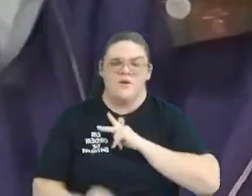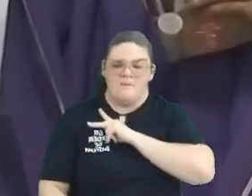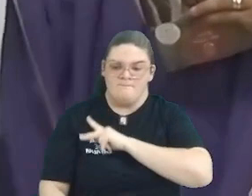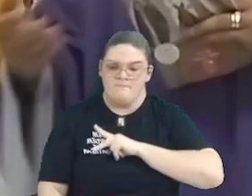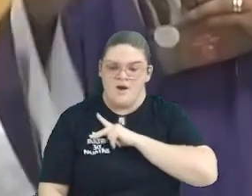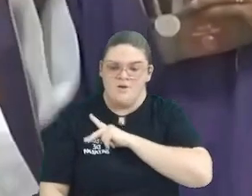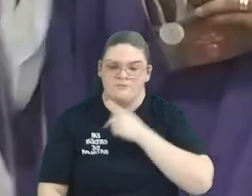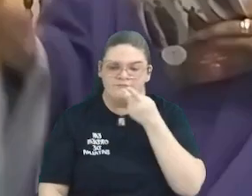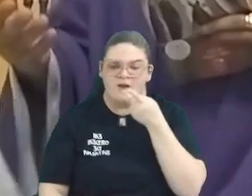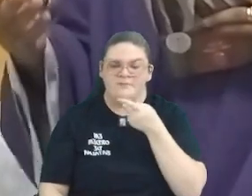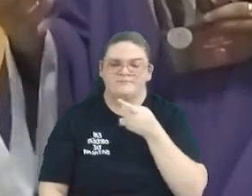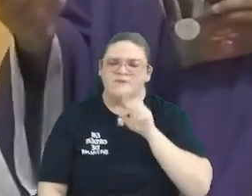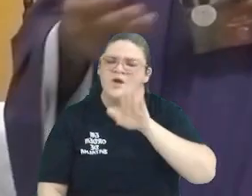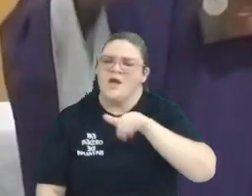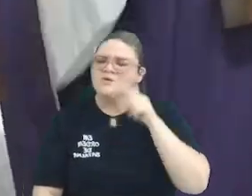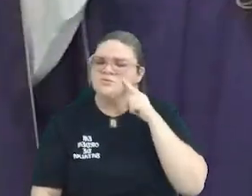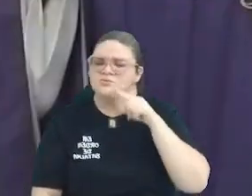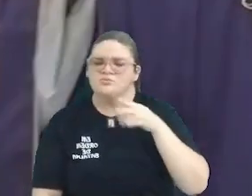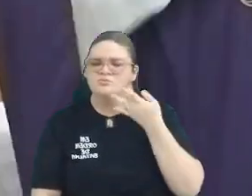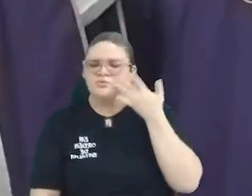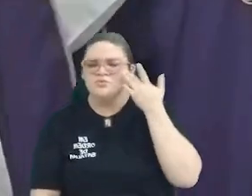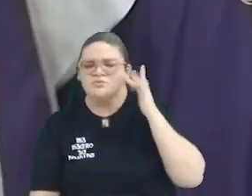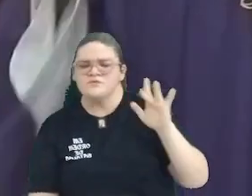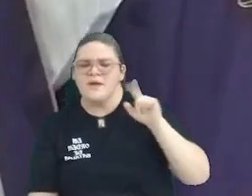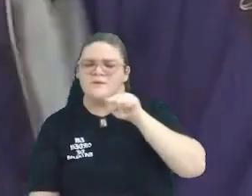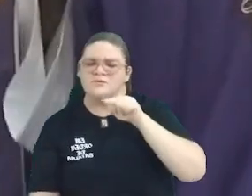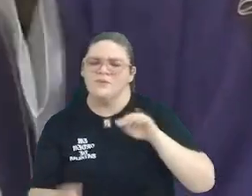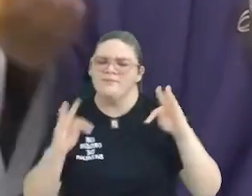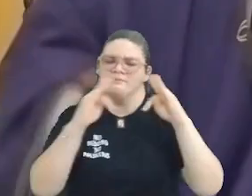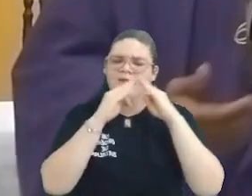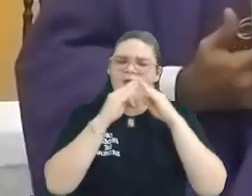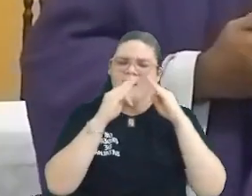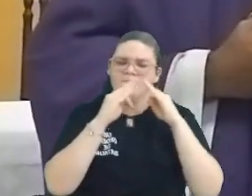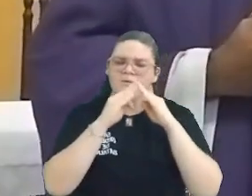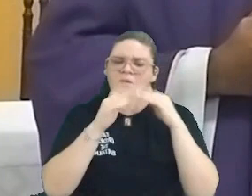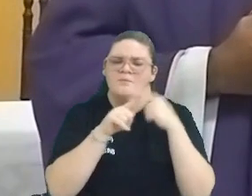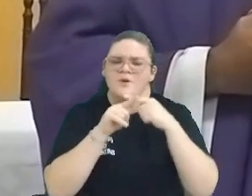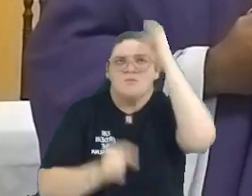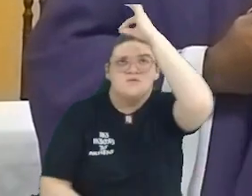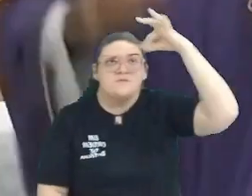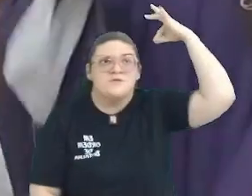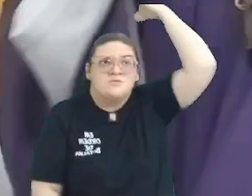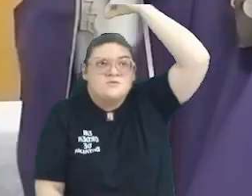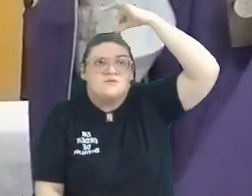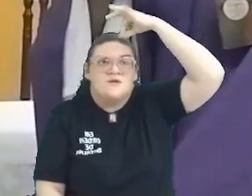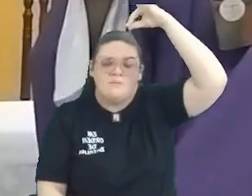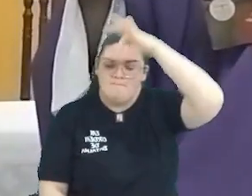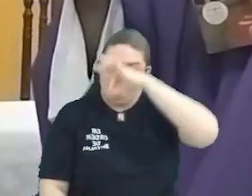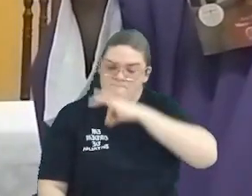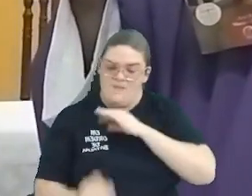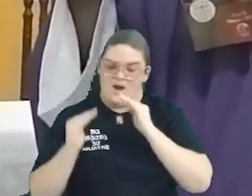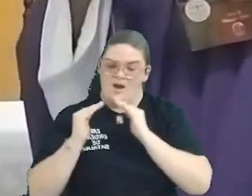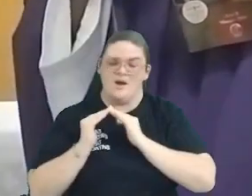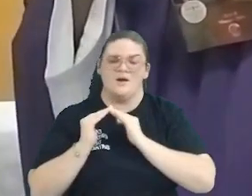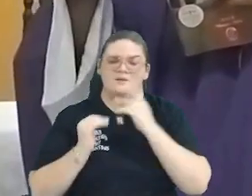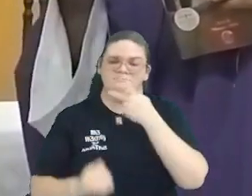sois templo de Deus e que o Espírito Santo habita em vós? De modo que esta